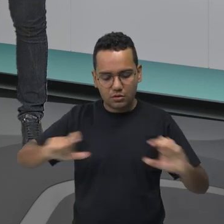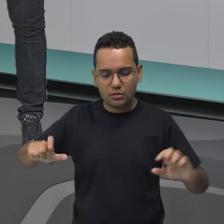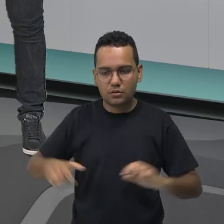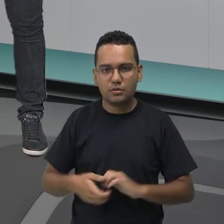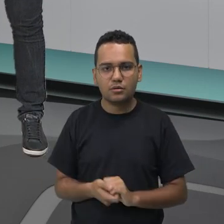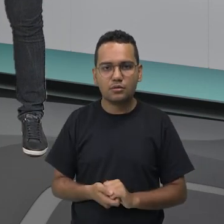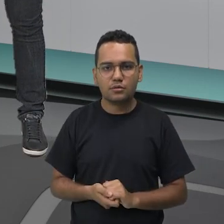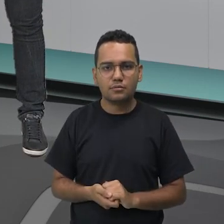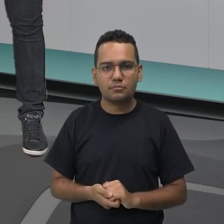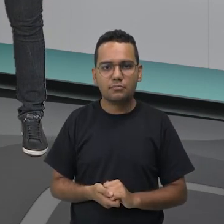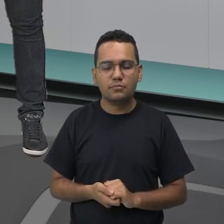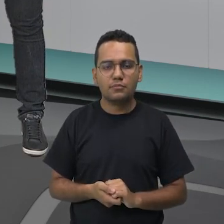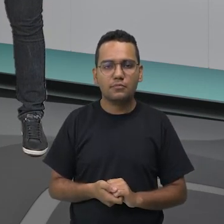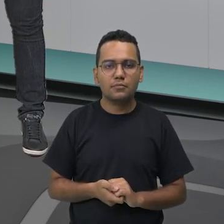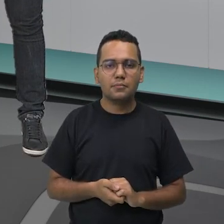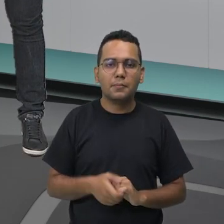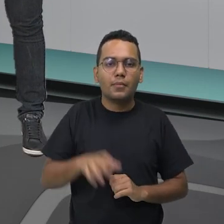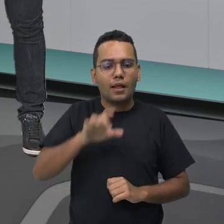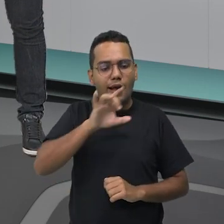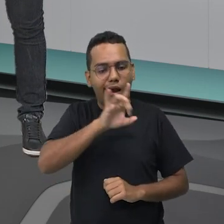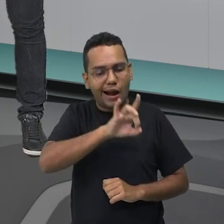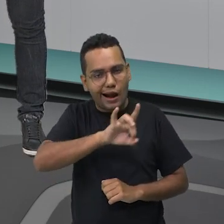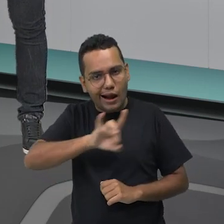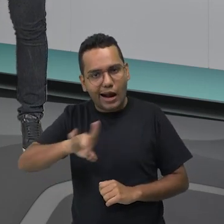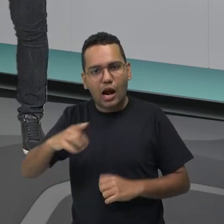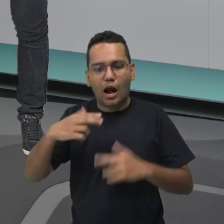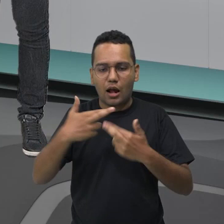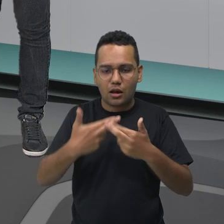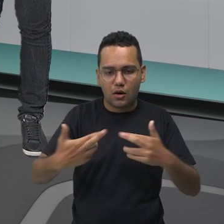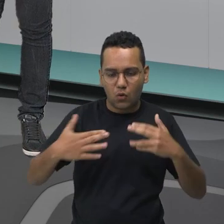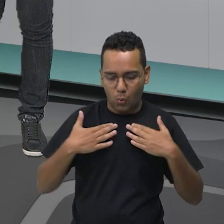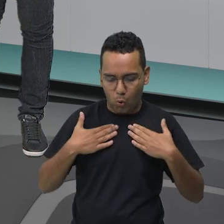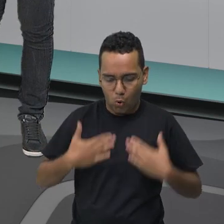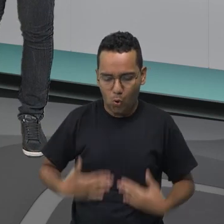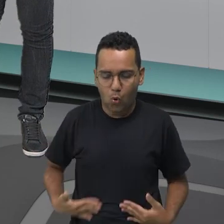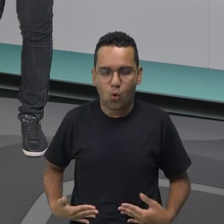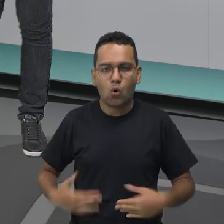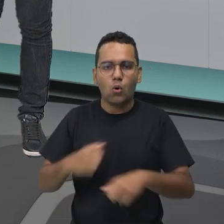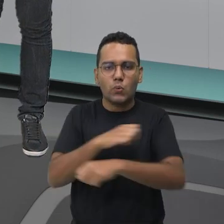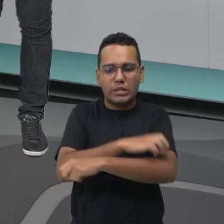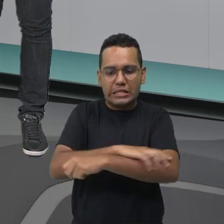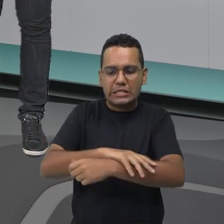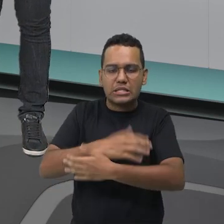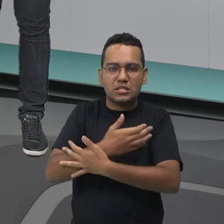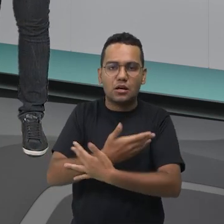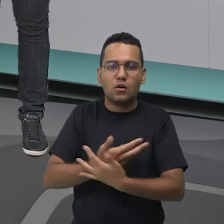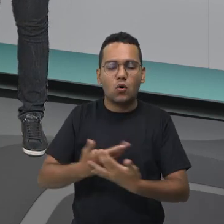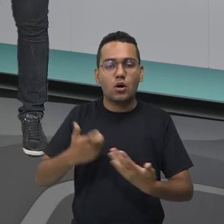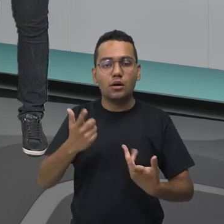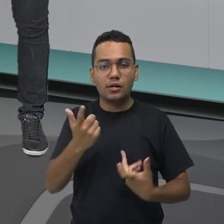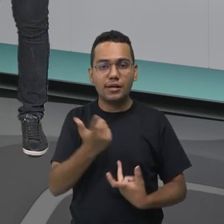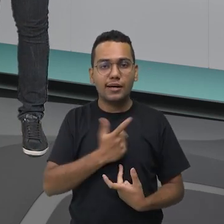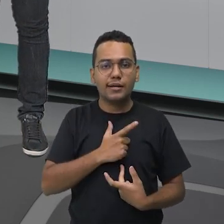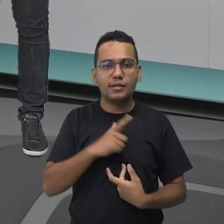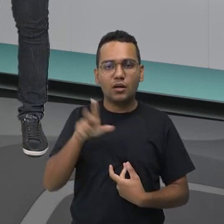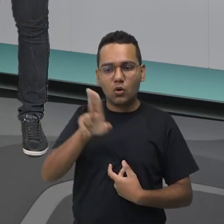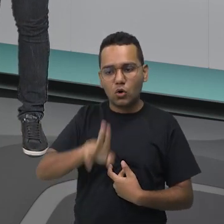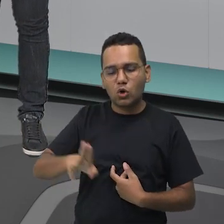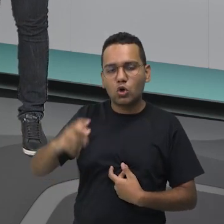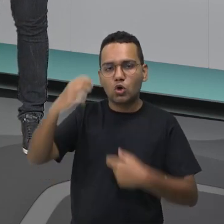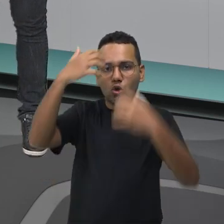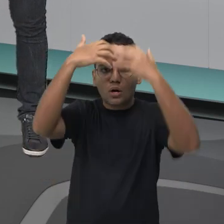ó. Cada função dos nossos órgãos, tecidos e músculos é controlada